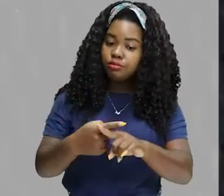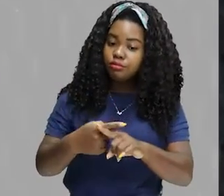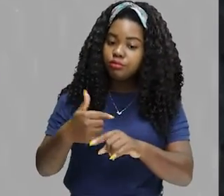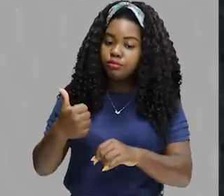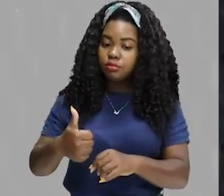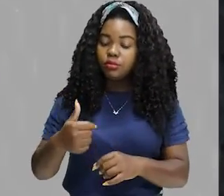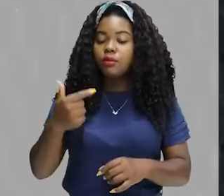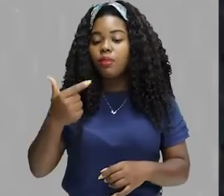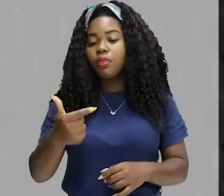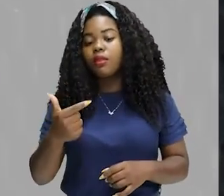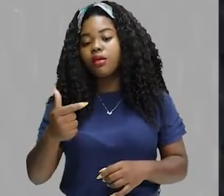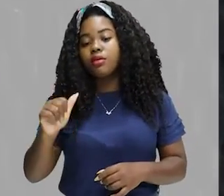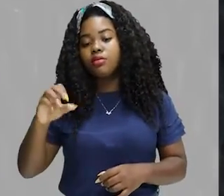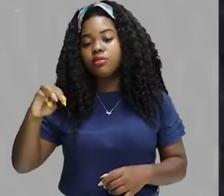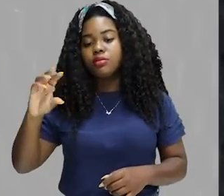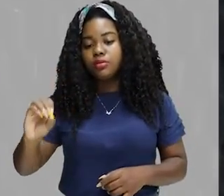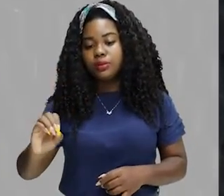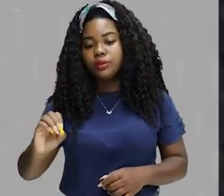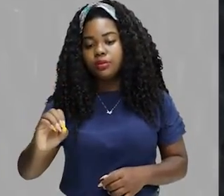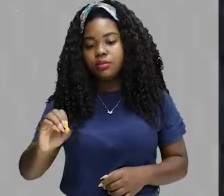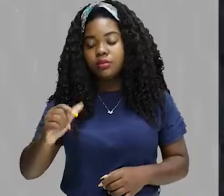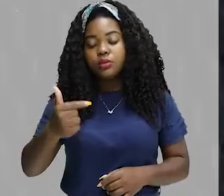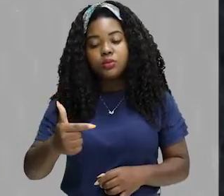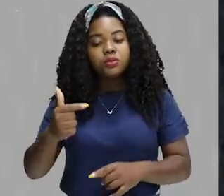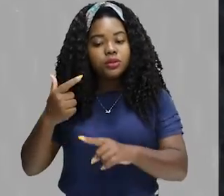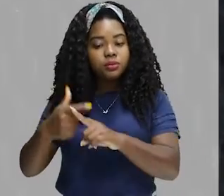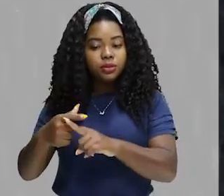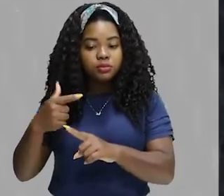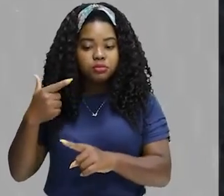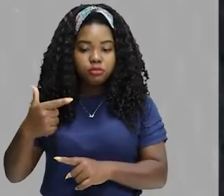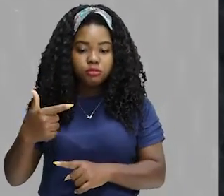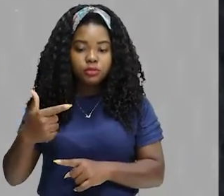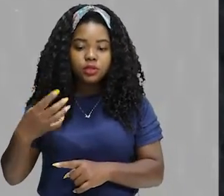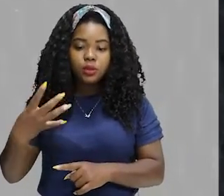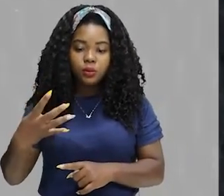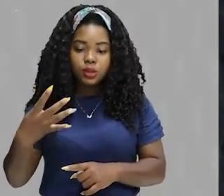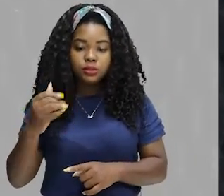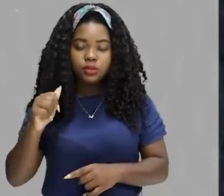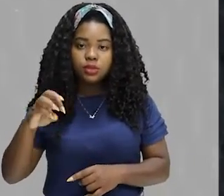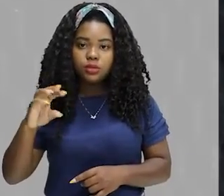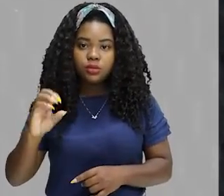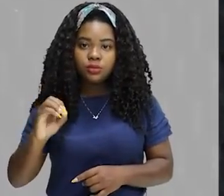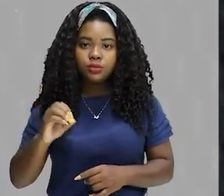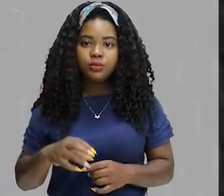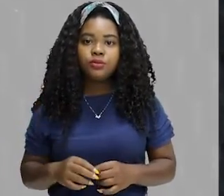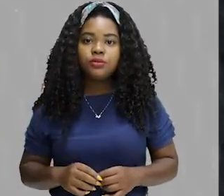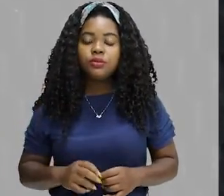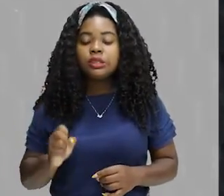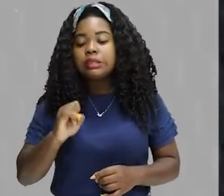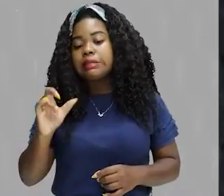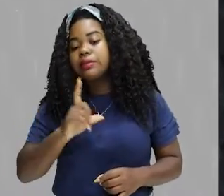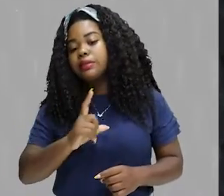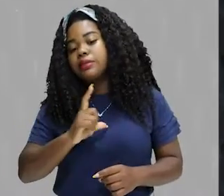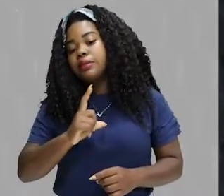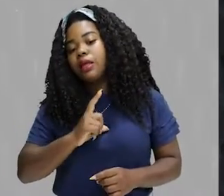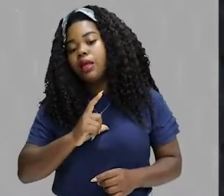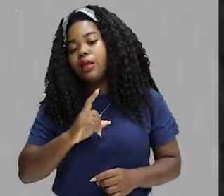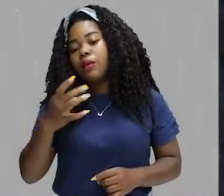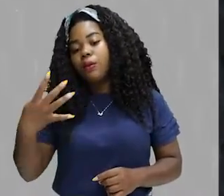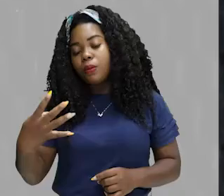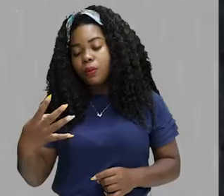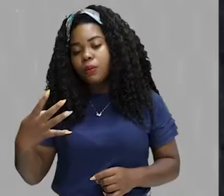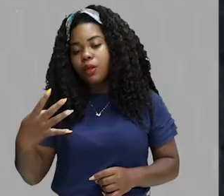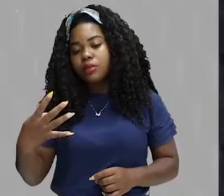2 átomos de oxigênio. 2 com 2, 4 átomos de oxigênio. Se eu tenho 4 de oxigênio no